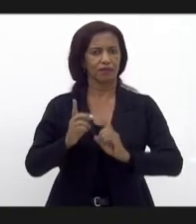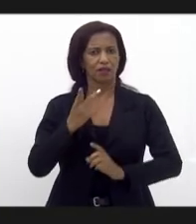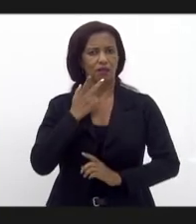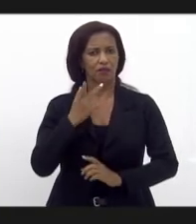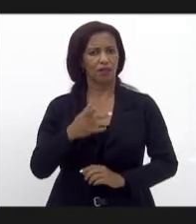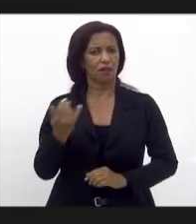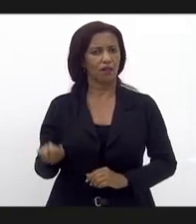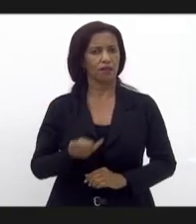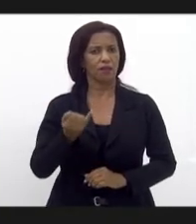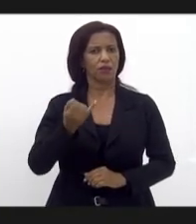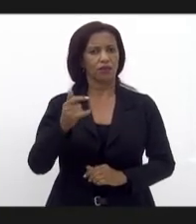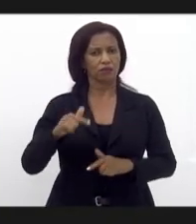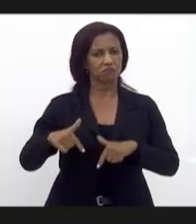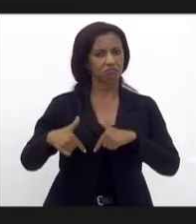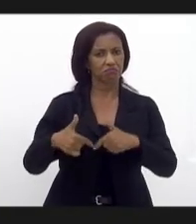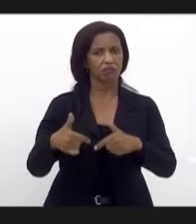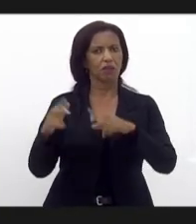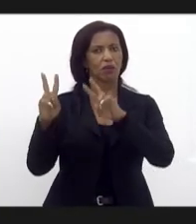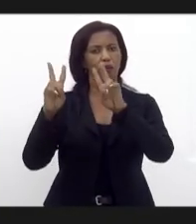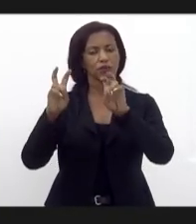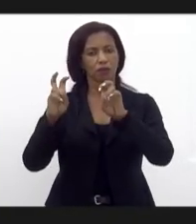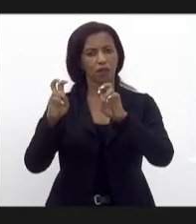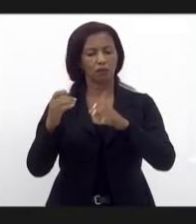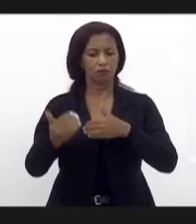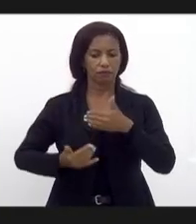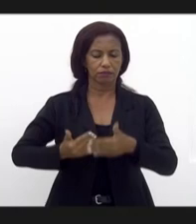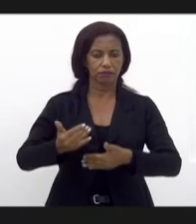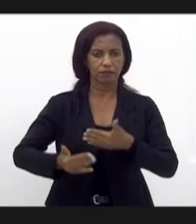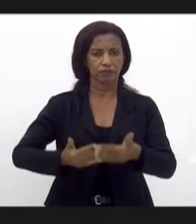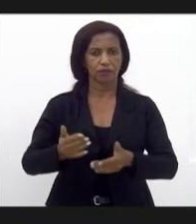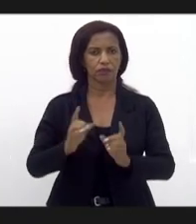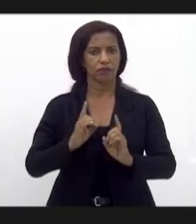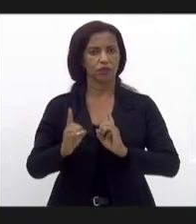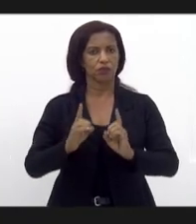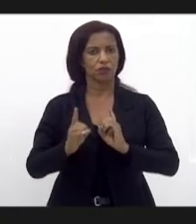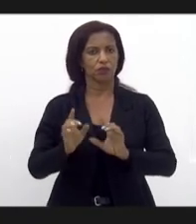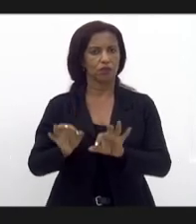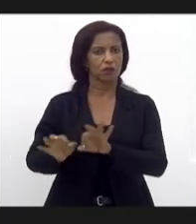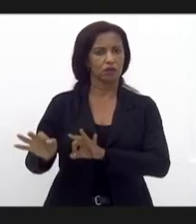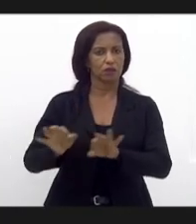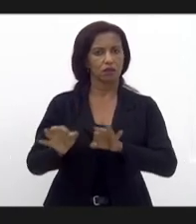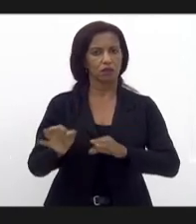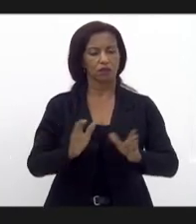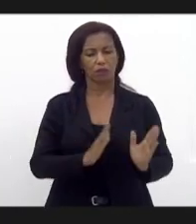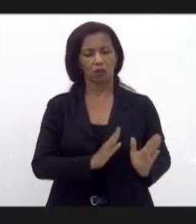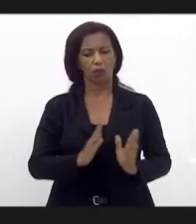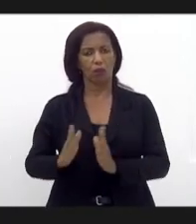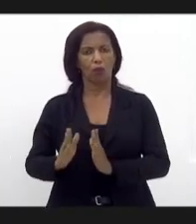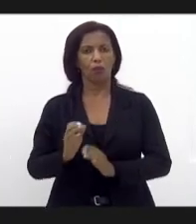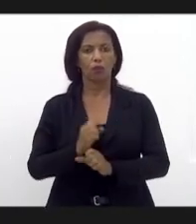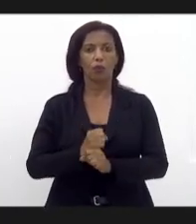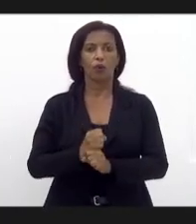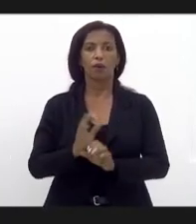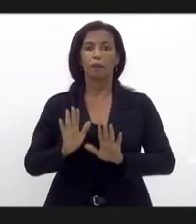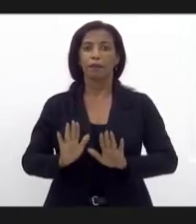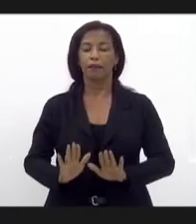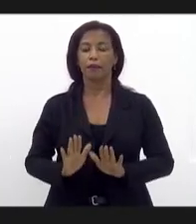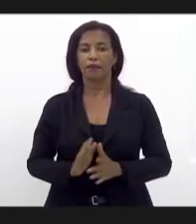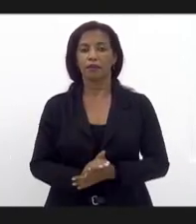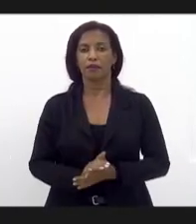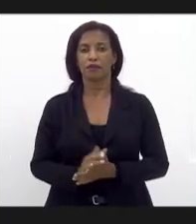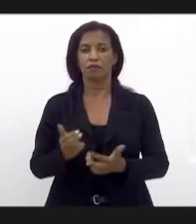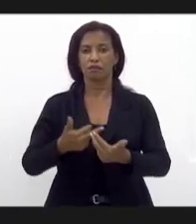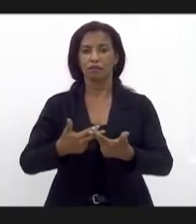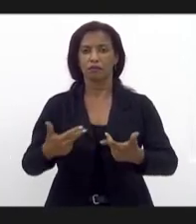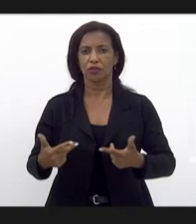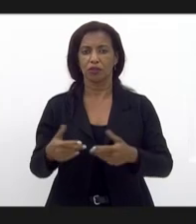muito importante essa tua atitude. Esse é um tema que a gente vem discutindo de certa maneira desde o início do ano, mas as